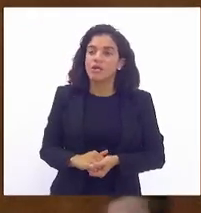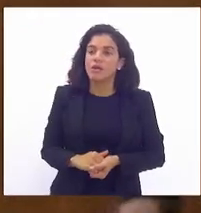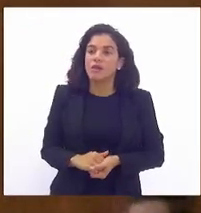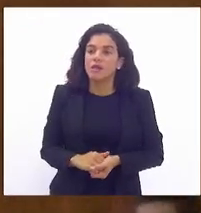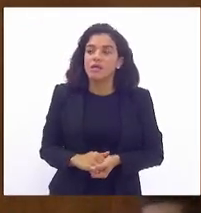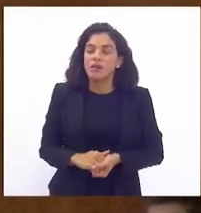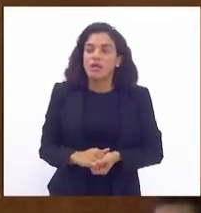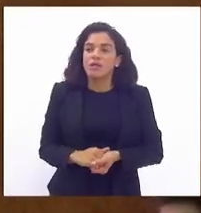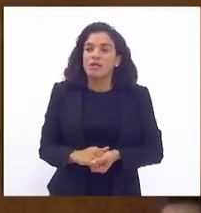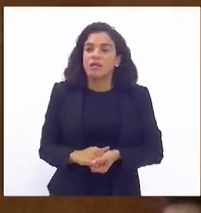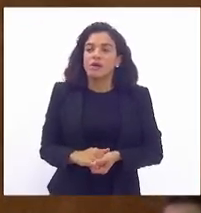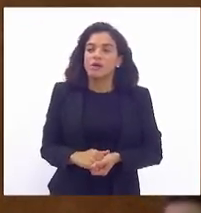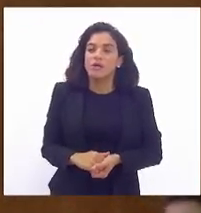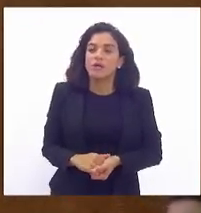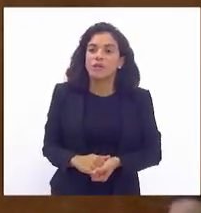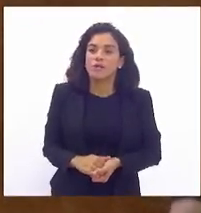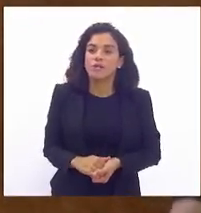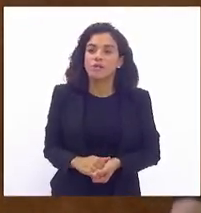Obrigado, Urias.